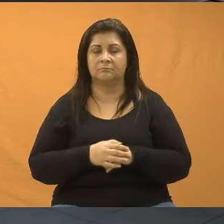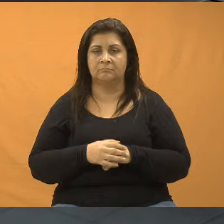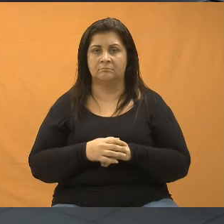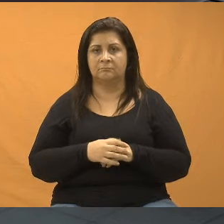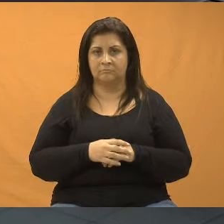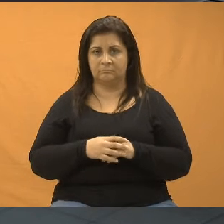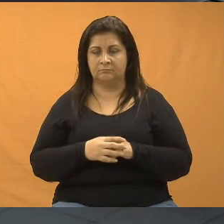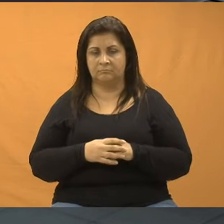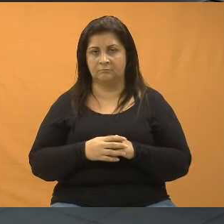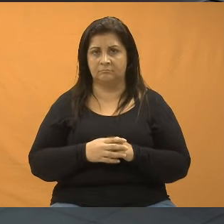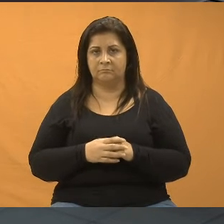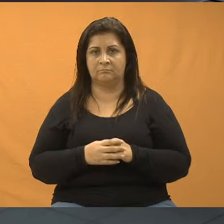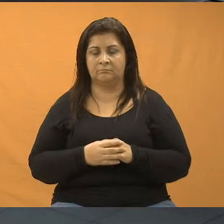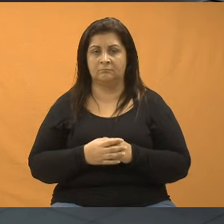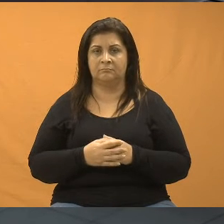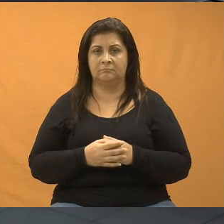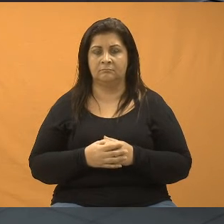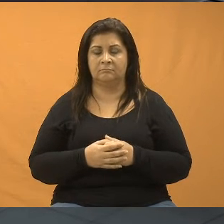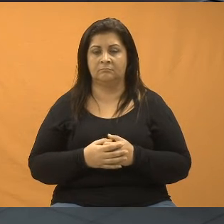queria aqui até